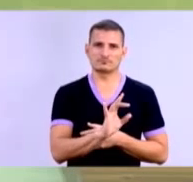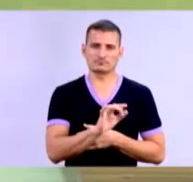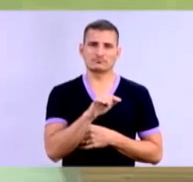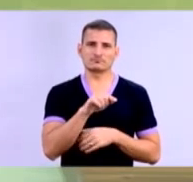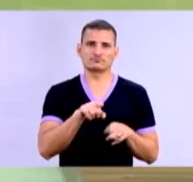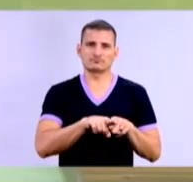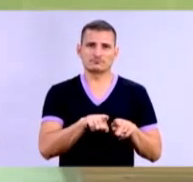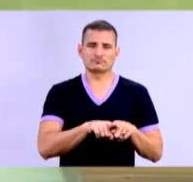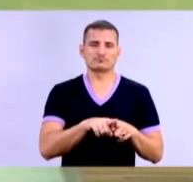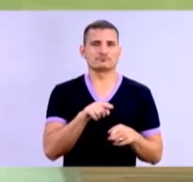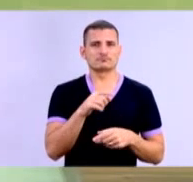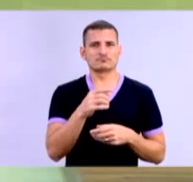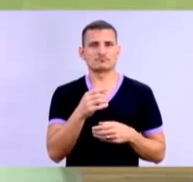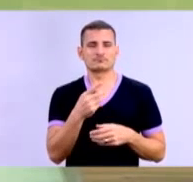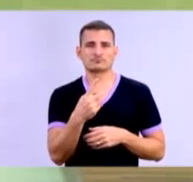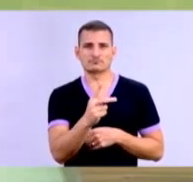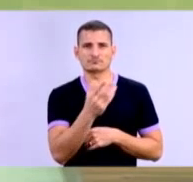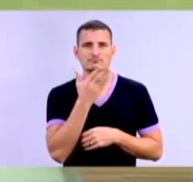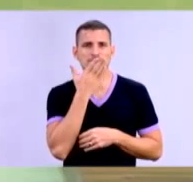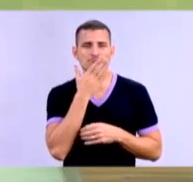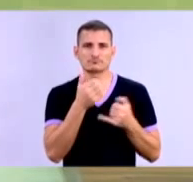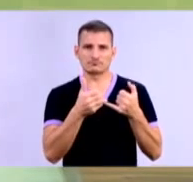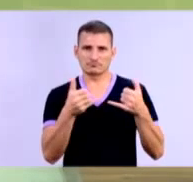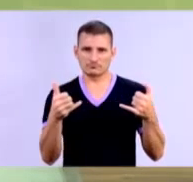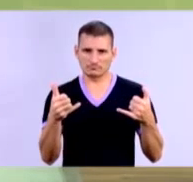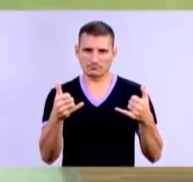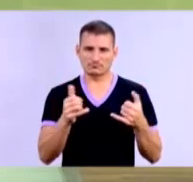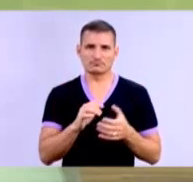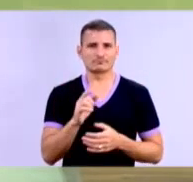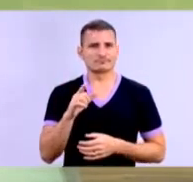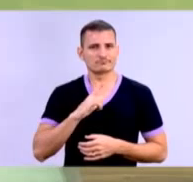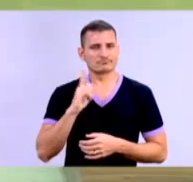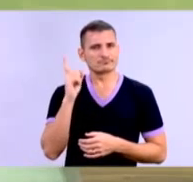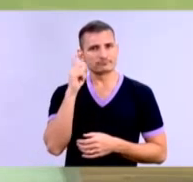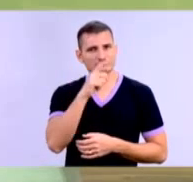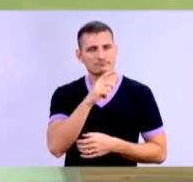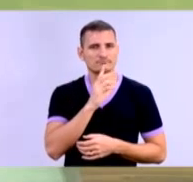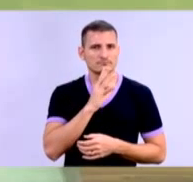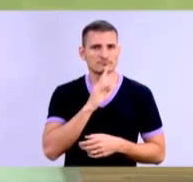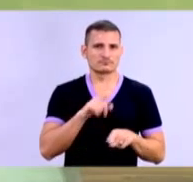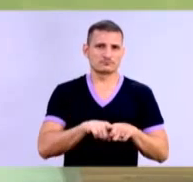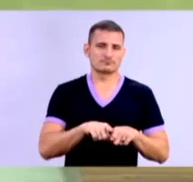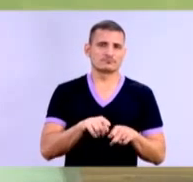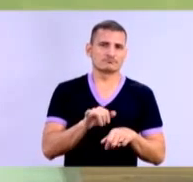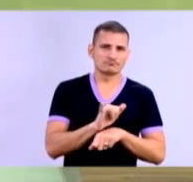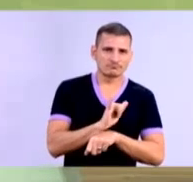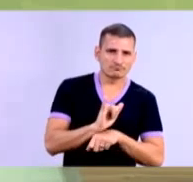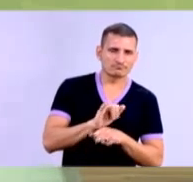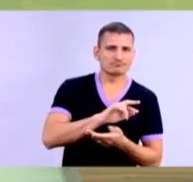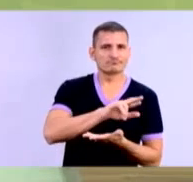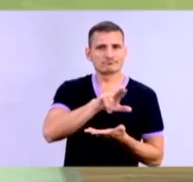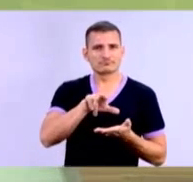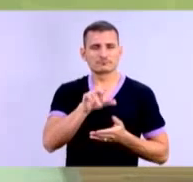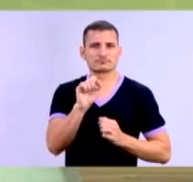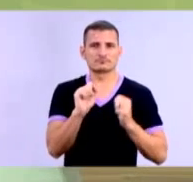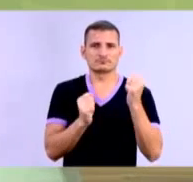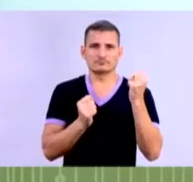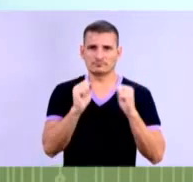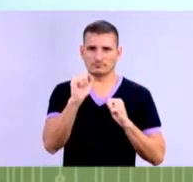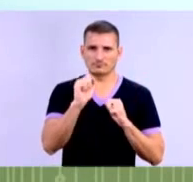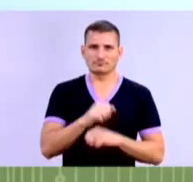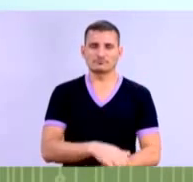de cabo. Então havia dificuldades para conhecer e treinar diversas técnicas dos fabricantes. Perfeito.